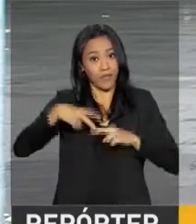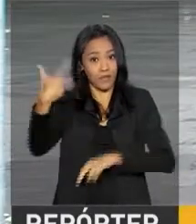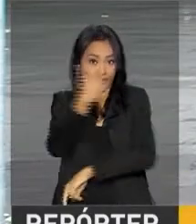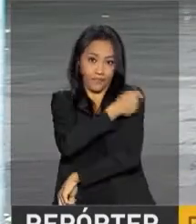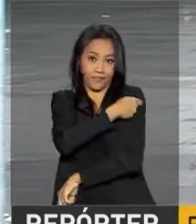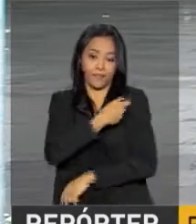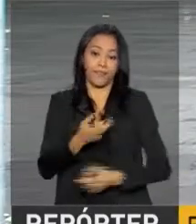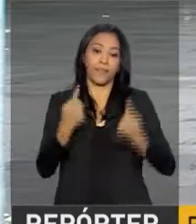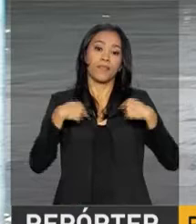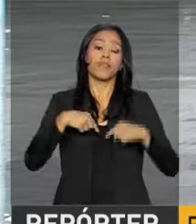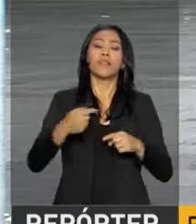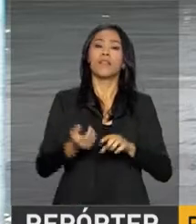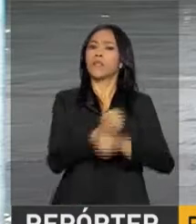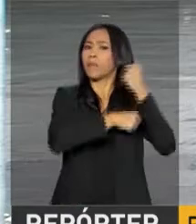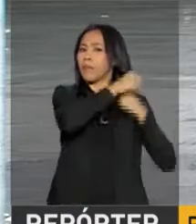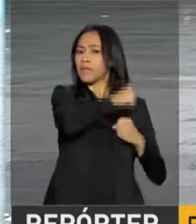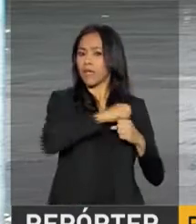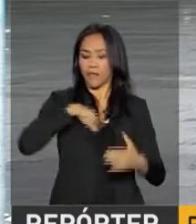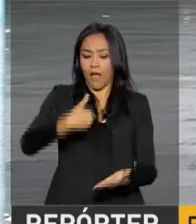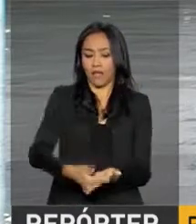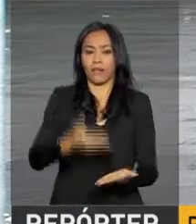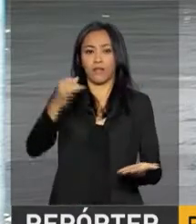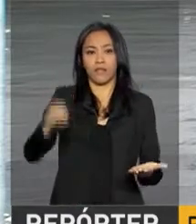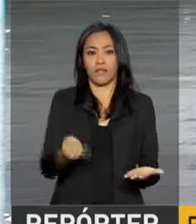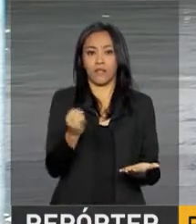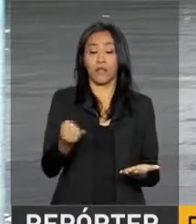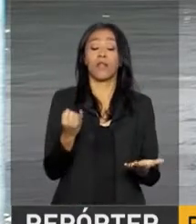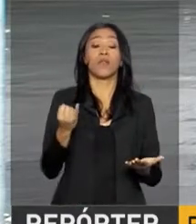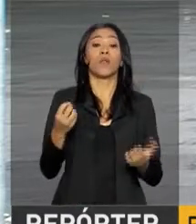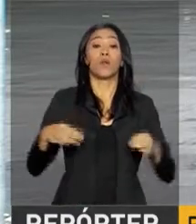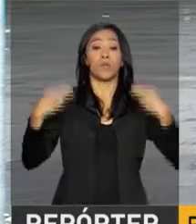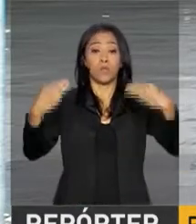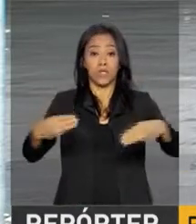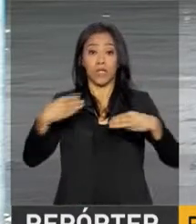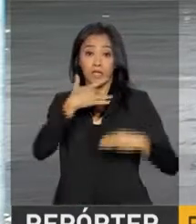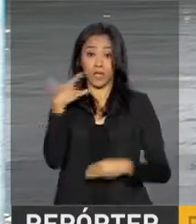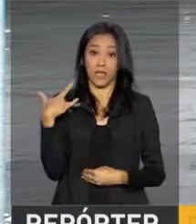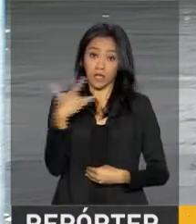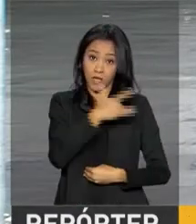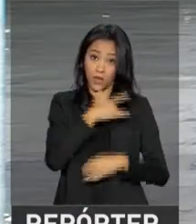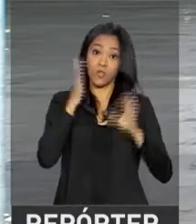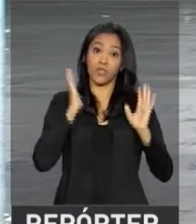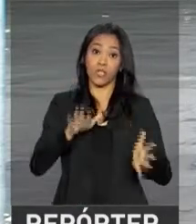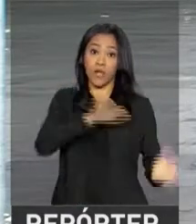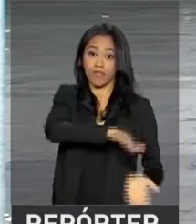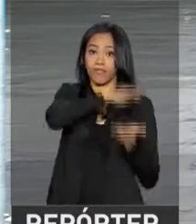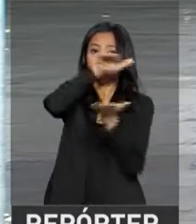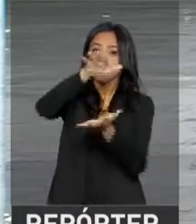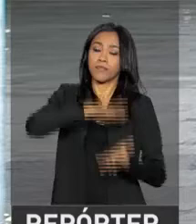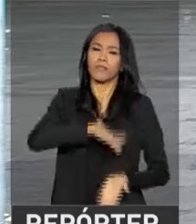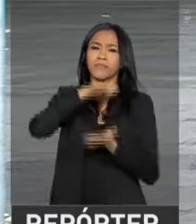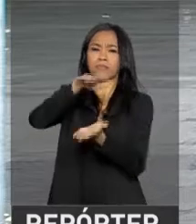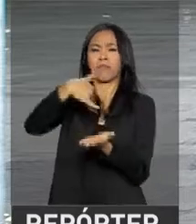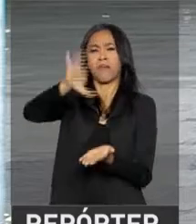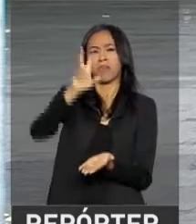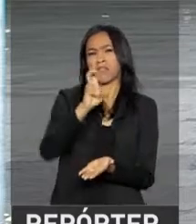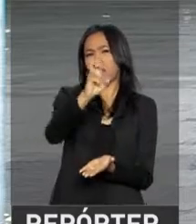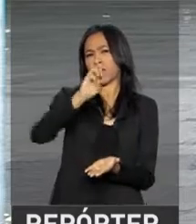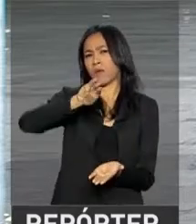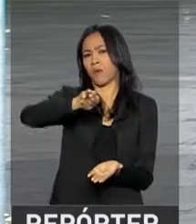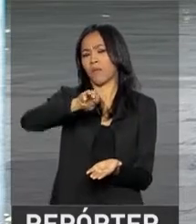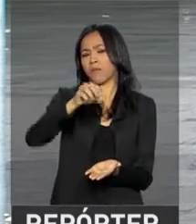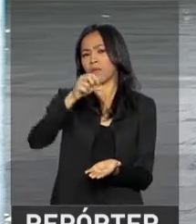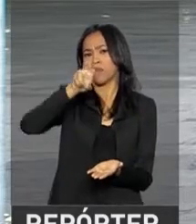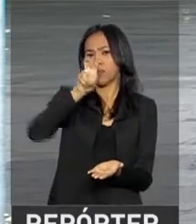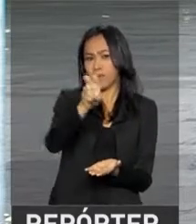até este mês de janeiro o ministério da saúde já transferiu mais de 54 milhões de doses da vacina contra a febre amarela para